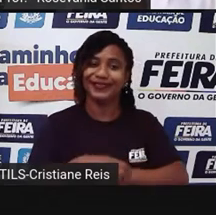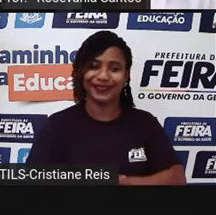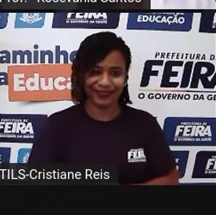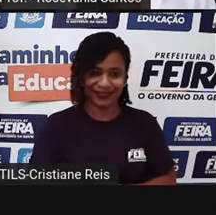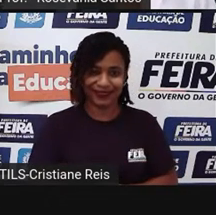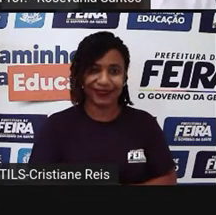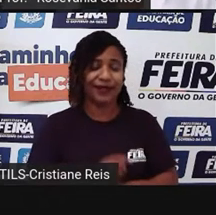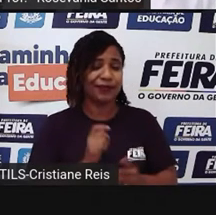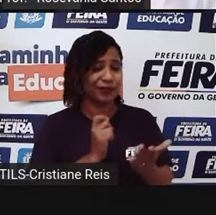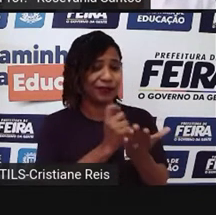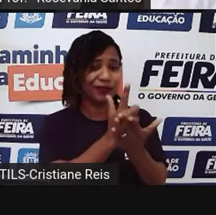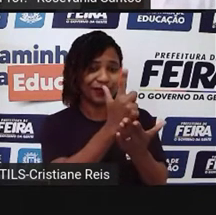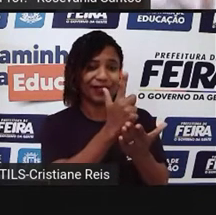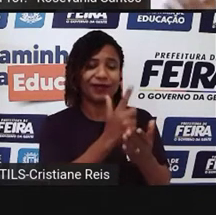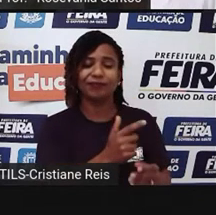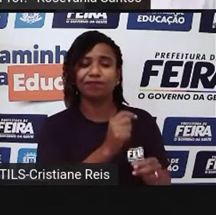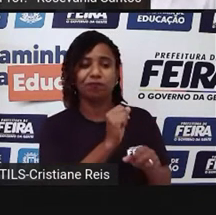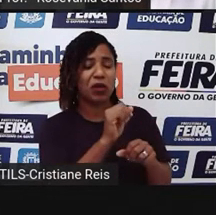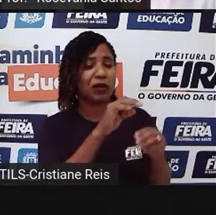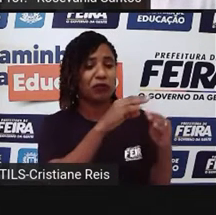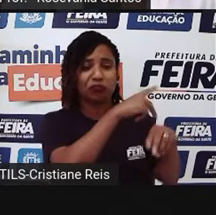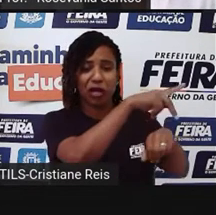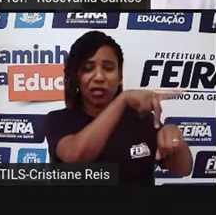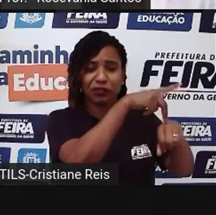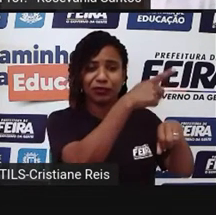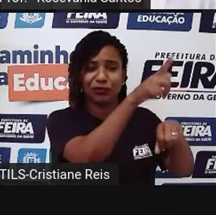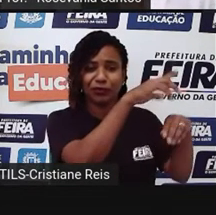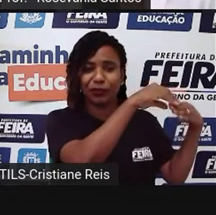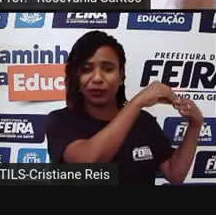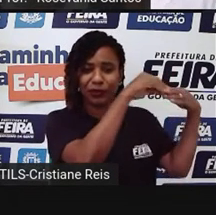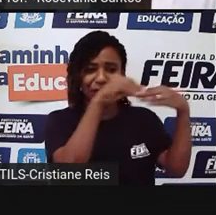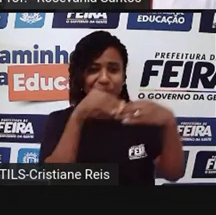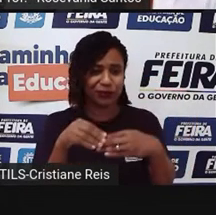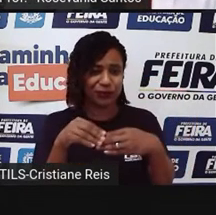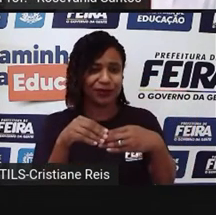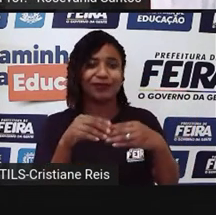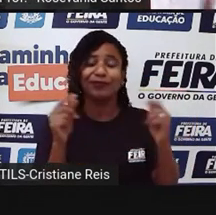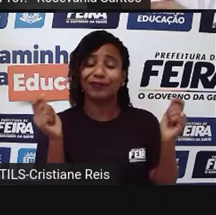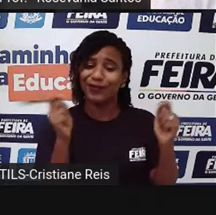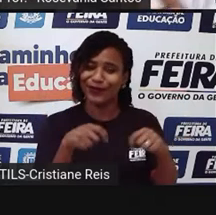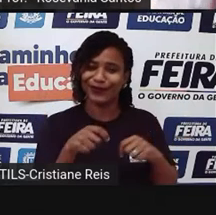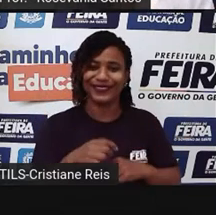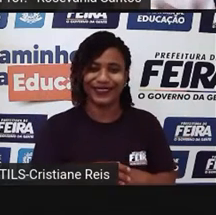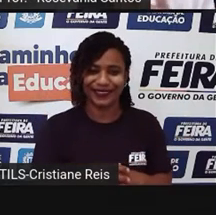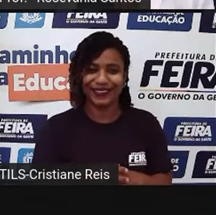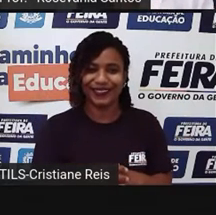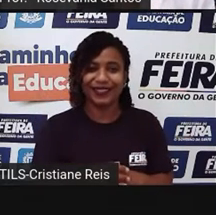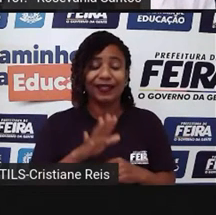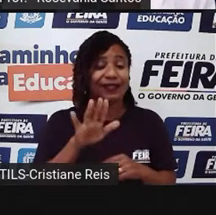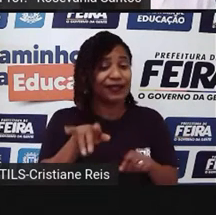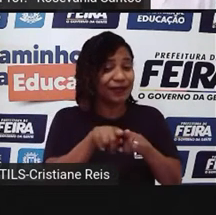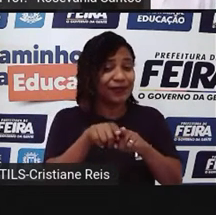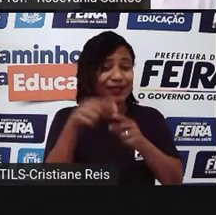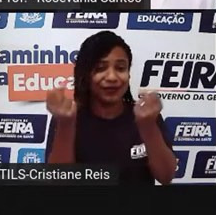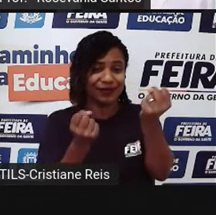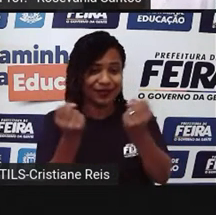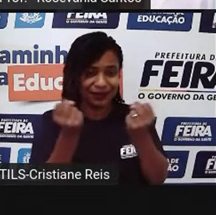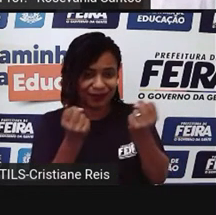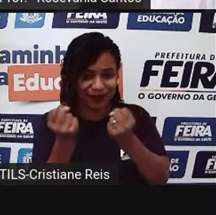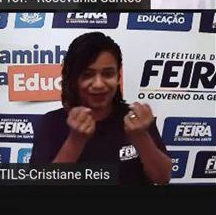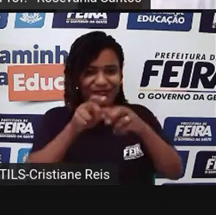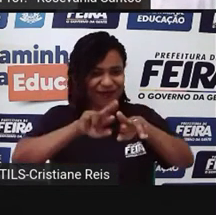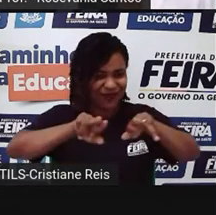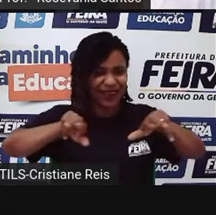aquela mercadoria ali do planeta. Com o avanço dos transportes, o que que aconteceu? Eu posso viajar para qualquer canto. Então,